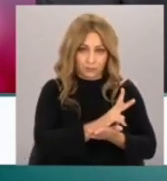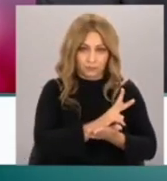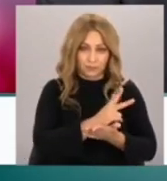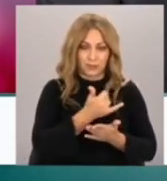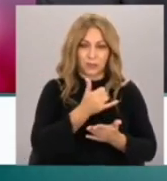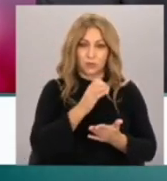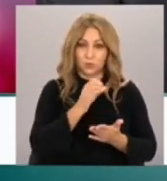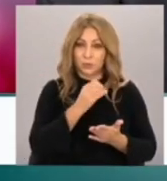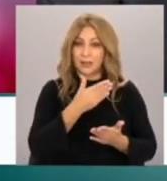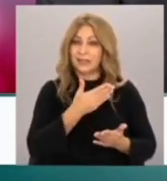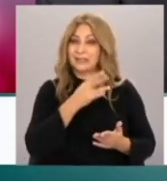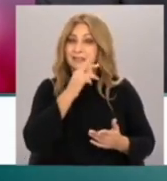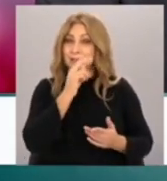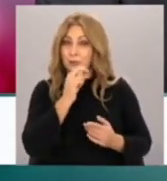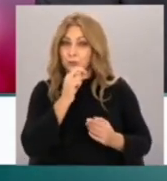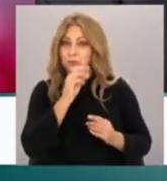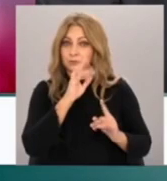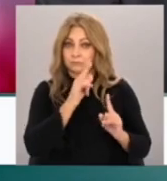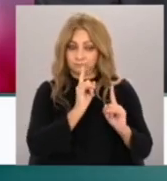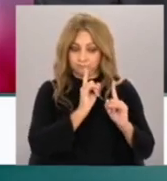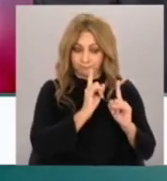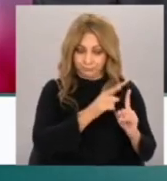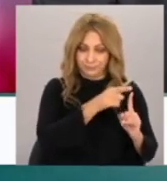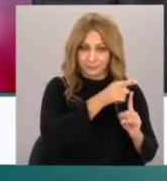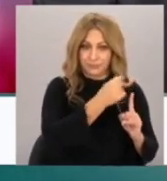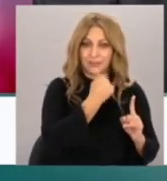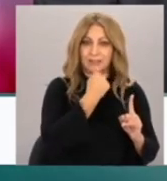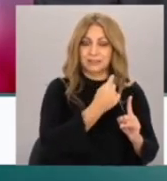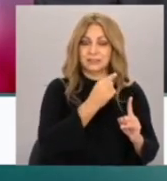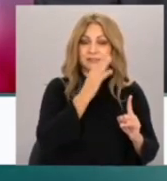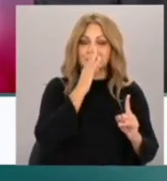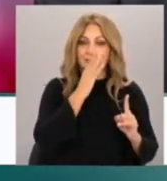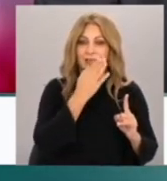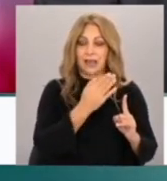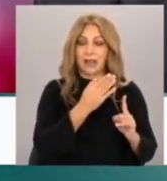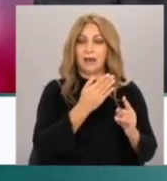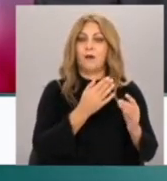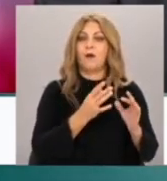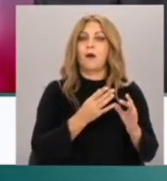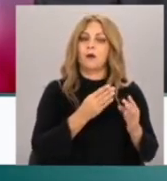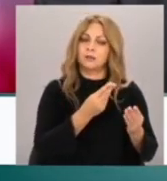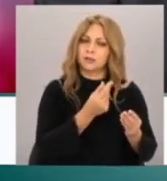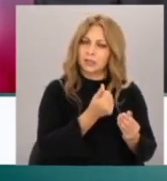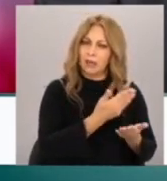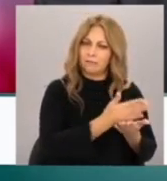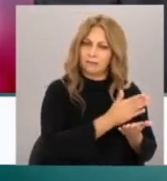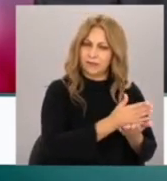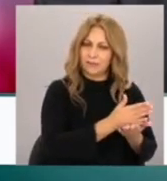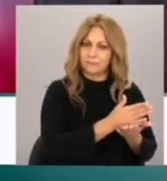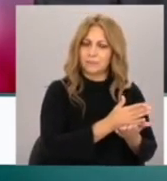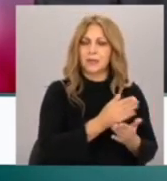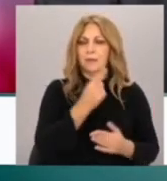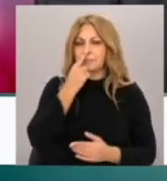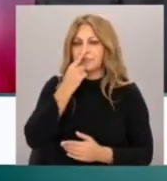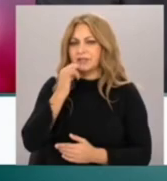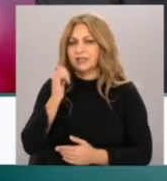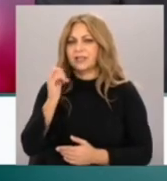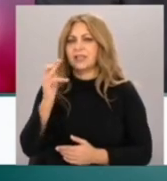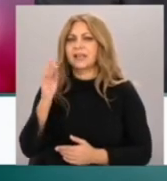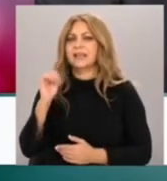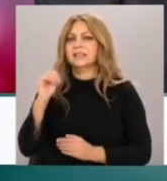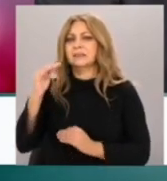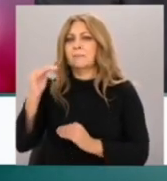numa circunstância 2013 no meio do período intervenção que havendo falar com o instrumental daria prioridade à Baixa do IRS